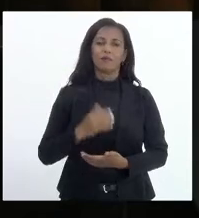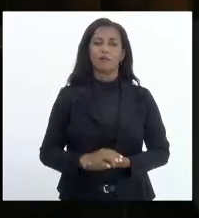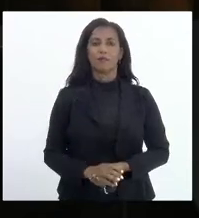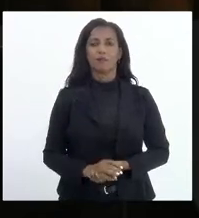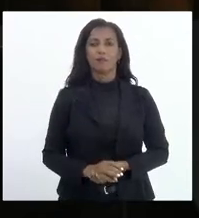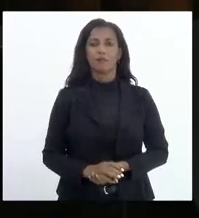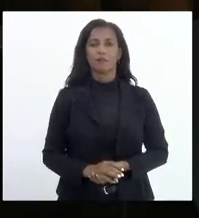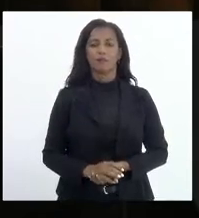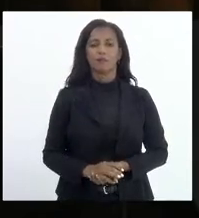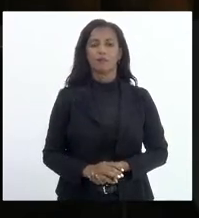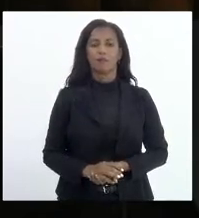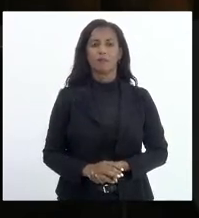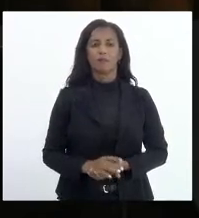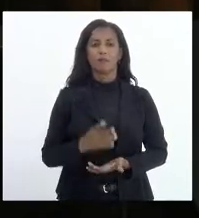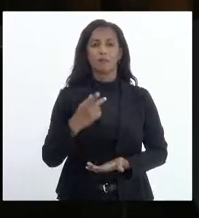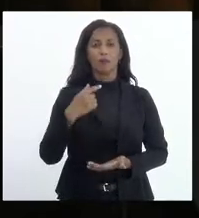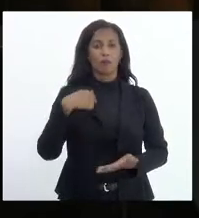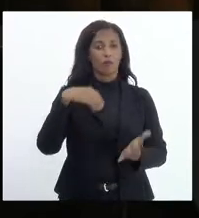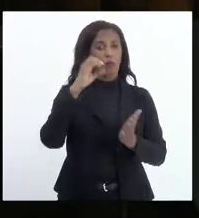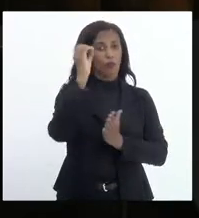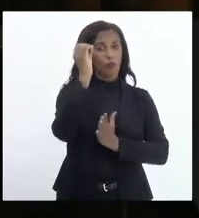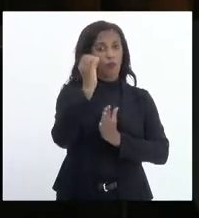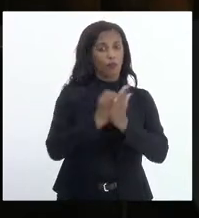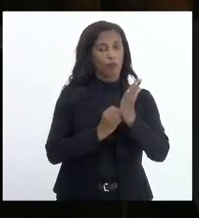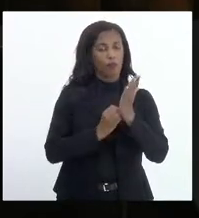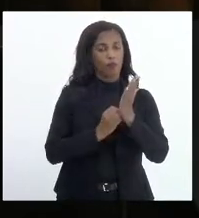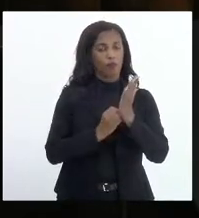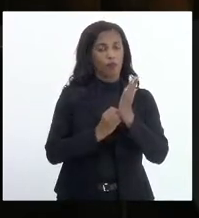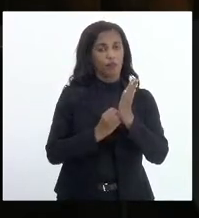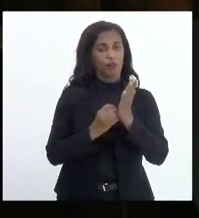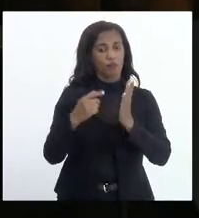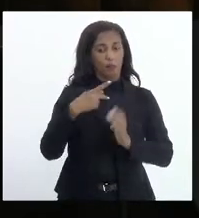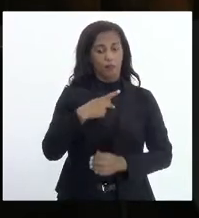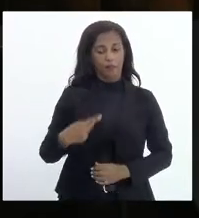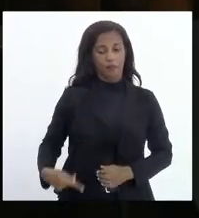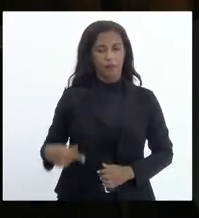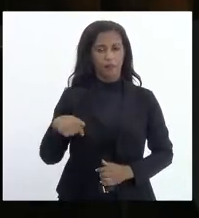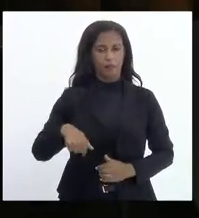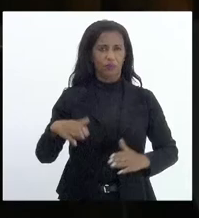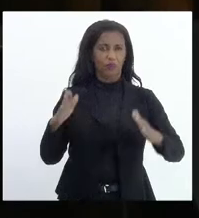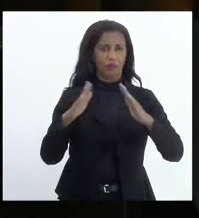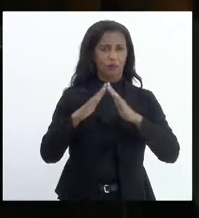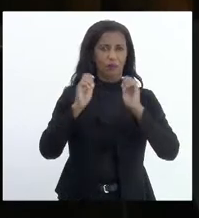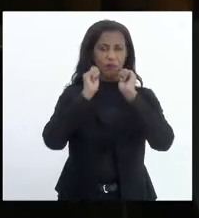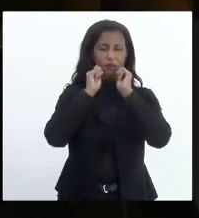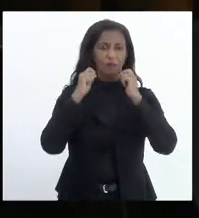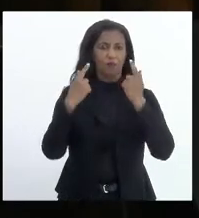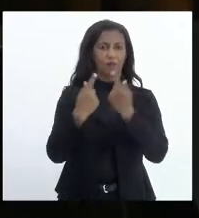o oficial presidente da nossa casa Deputado André Ceciliano